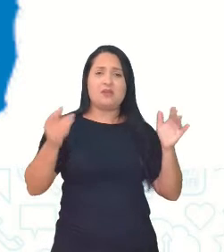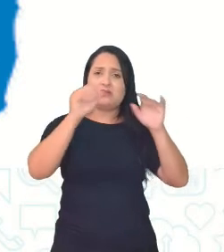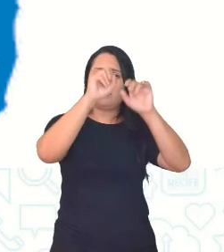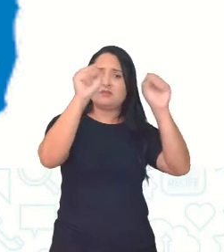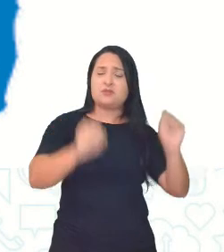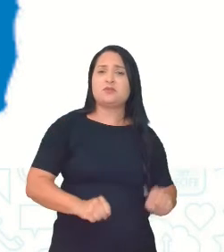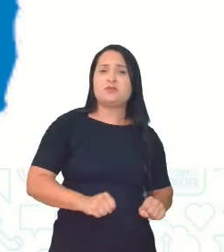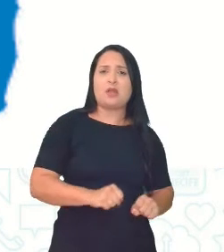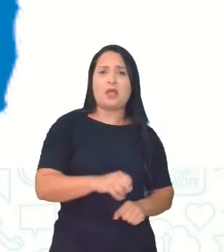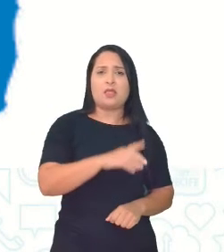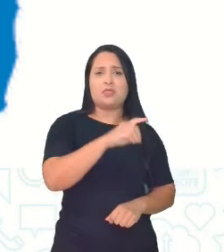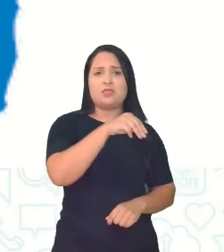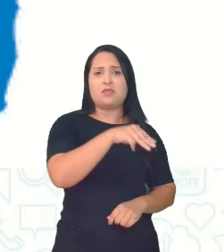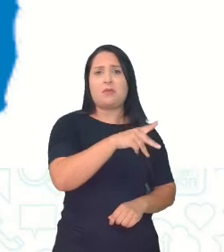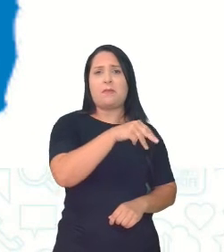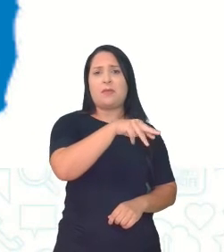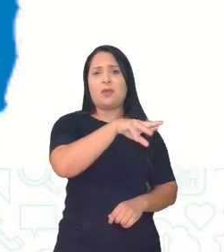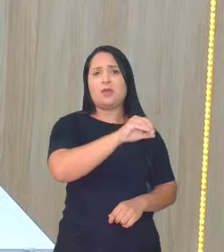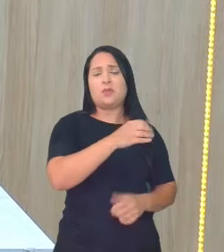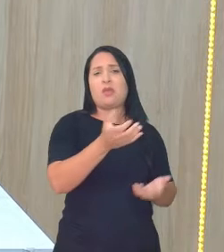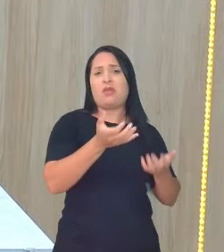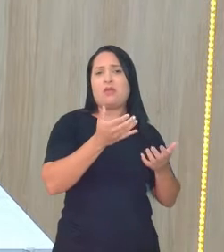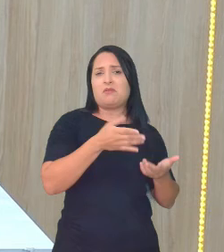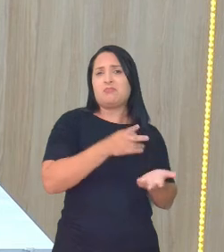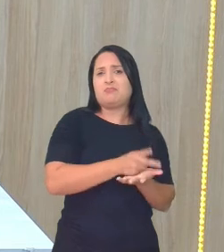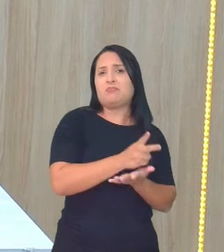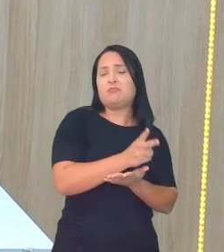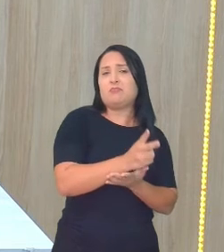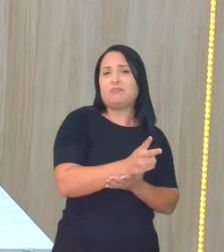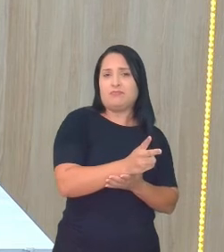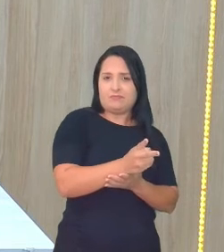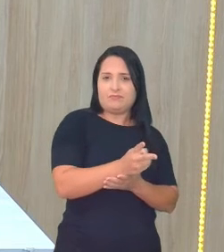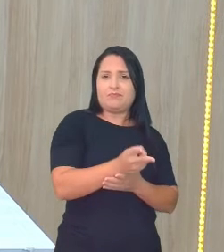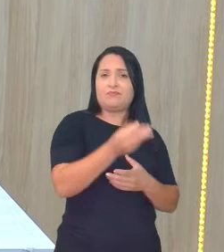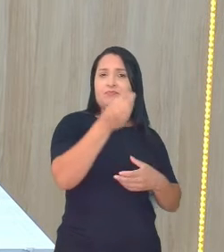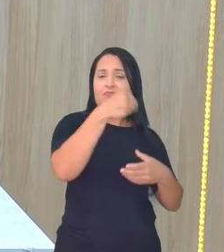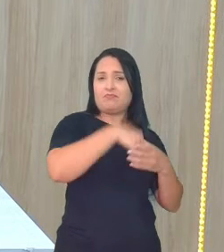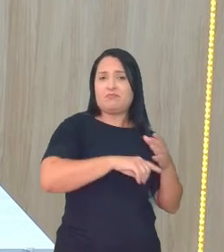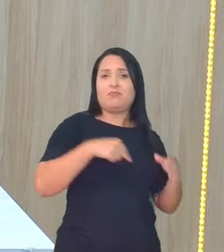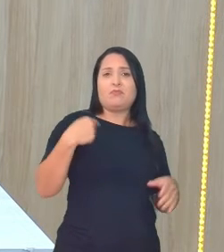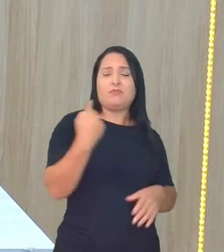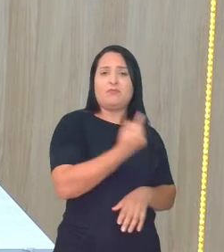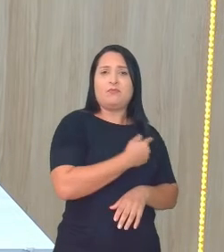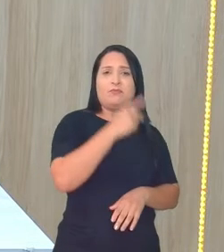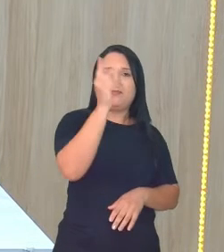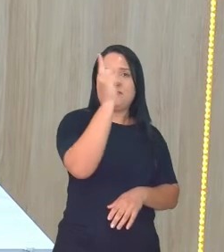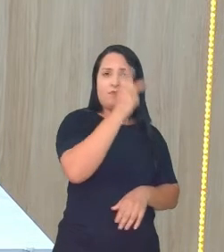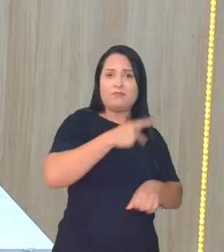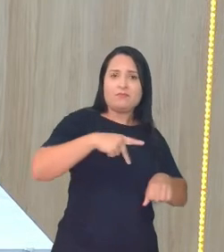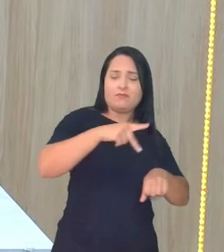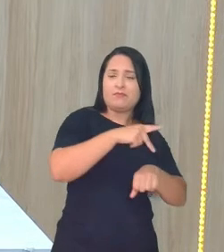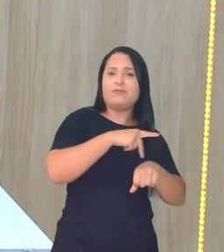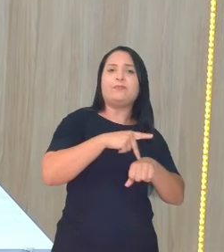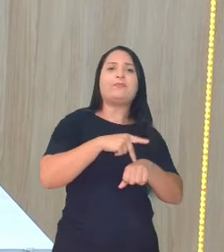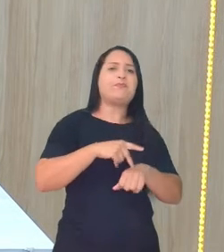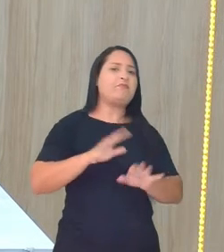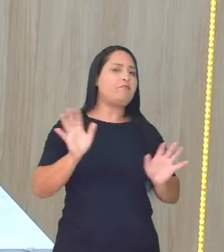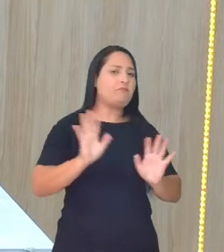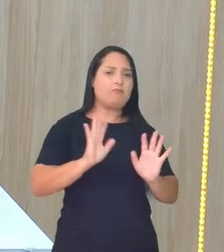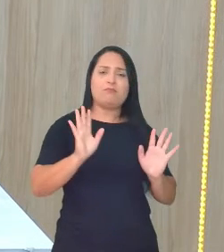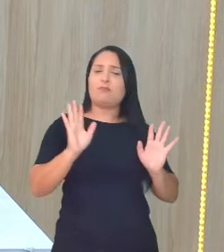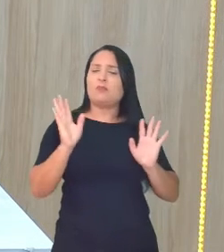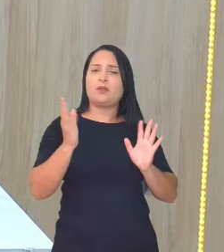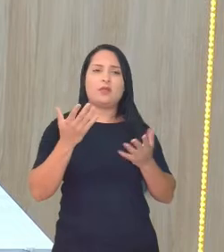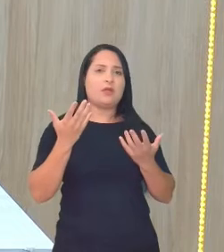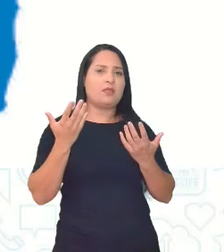sistema que Dom Pedro queria instalar, né, aqui no nosso país. Então, vejam só, não aceitou,